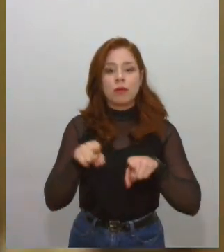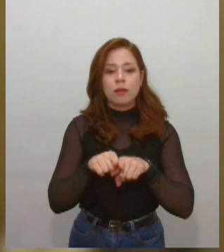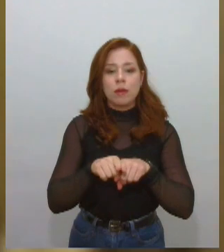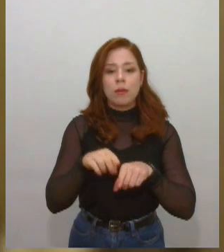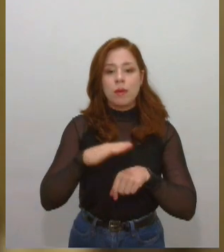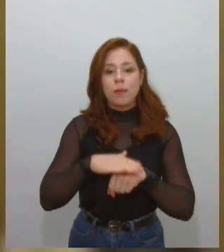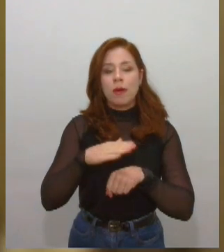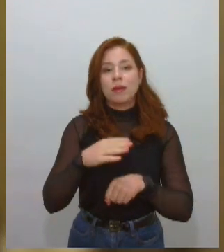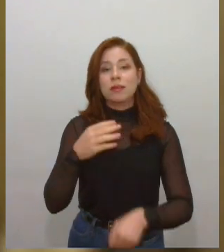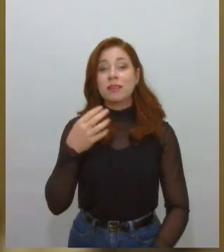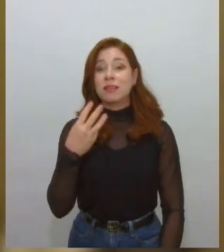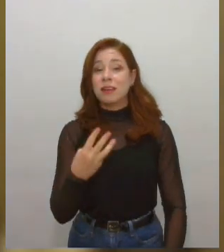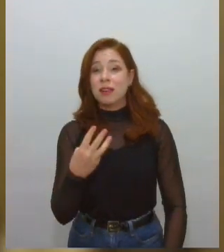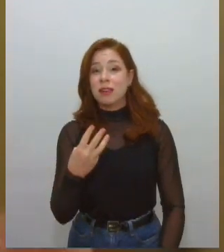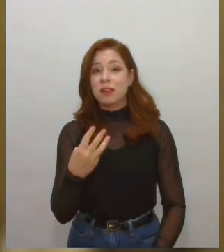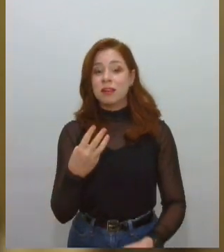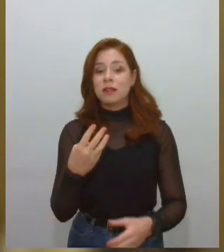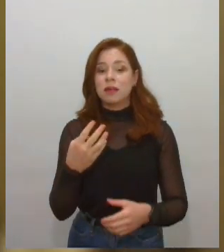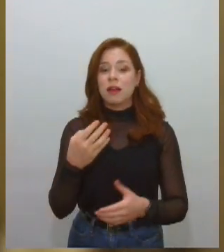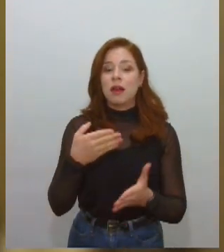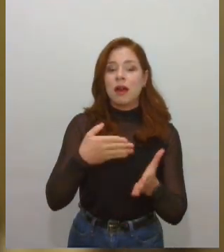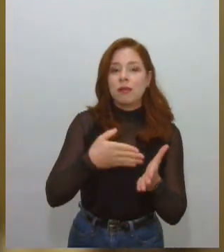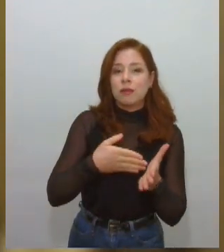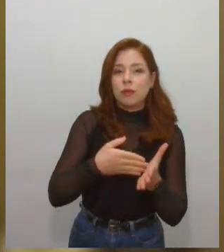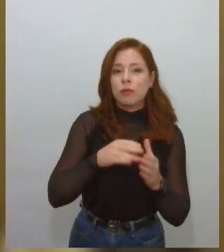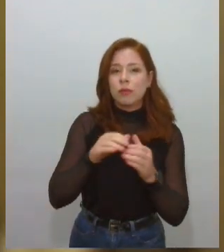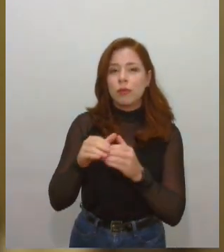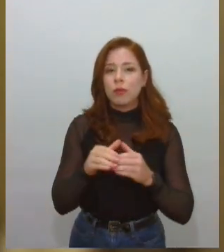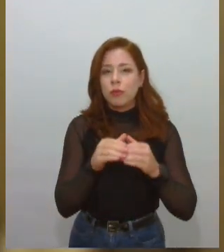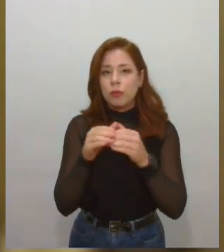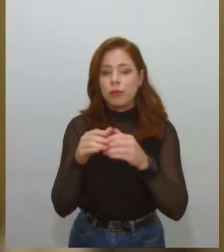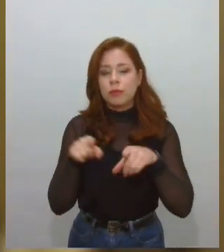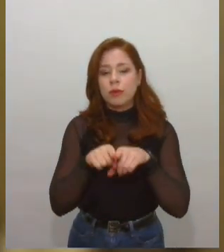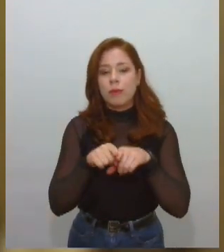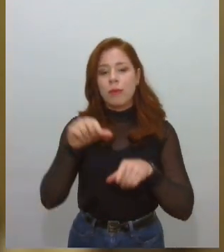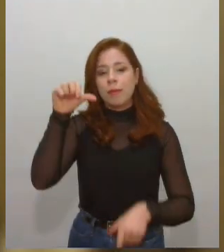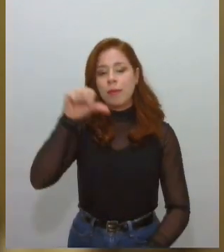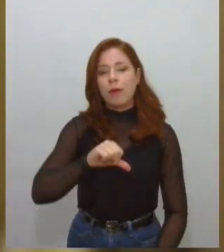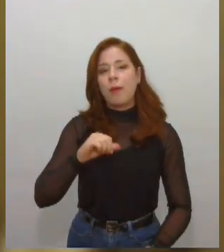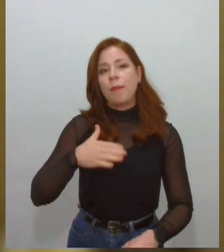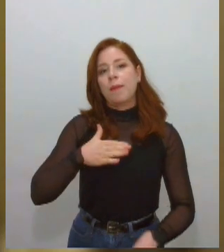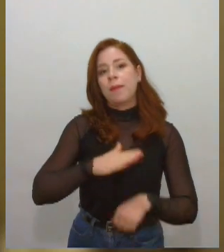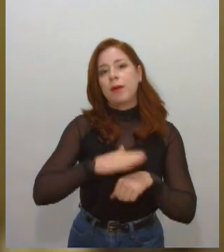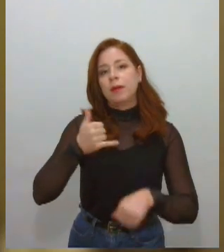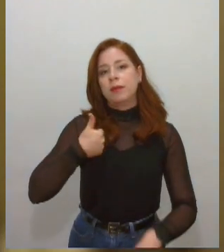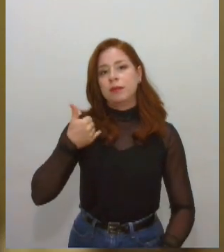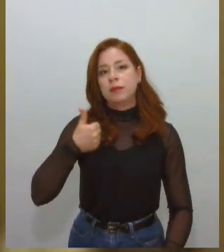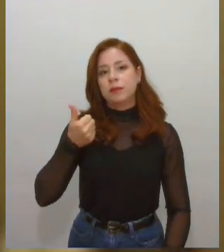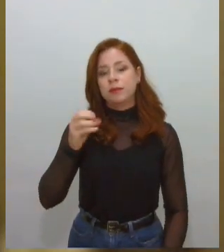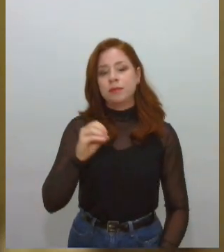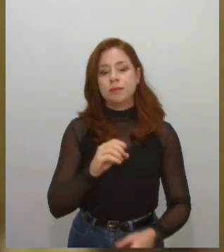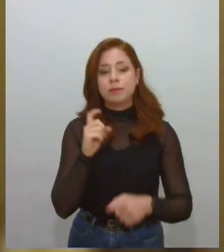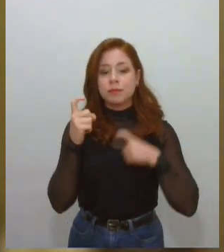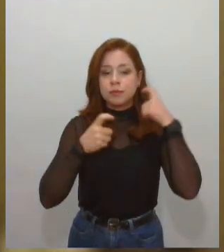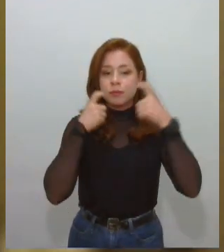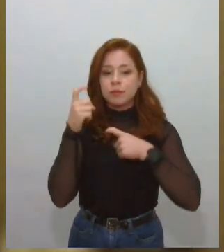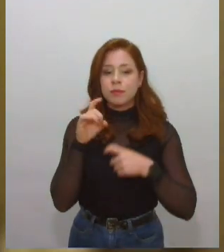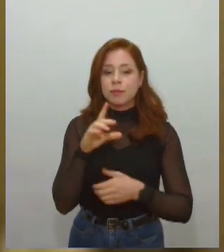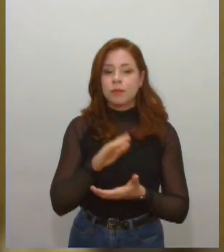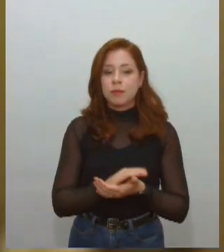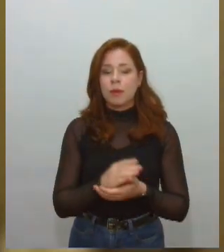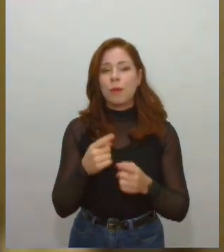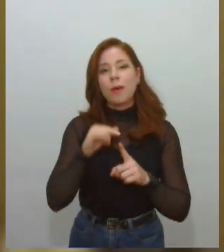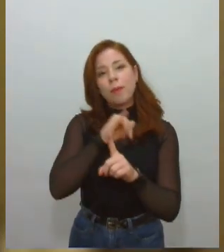meninas. Esse excesso de peso entra o sobrepeso e a obesidade. Então, isso nos preocupa porque não é só pelo bullying que a criança sofre